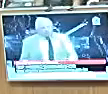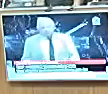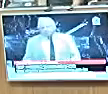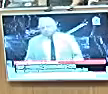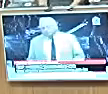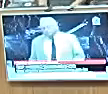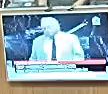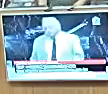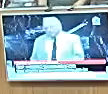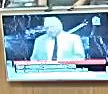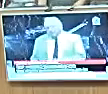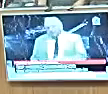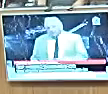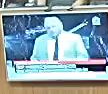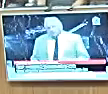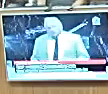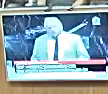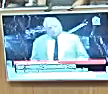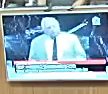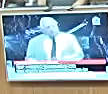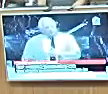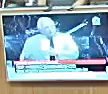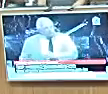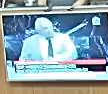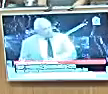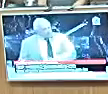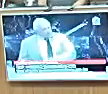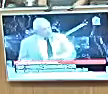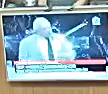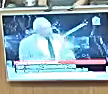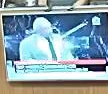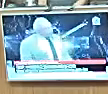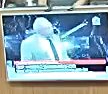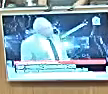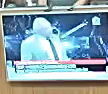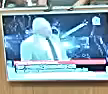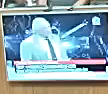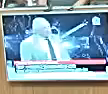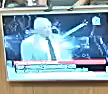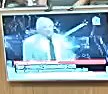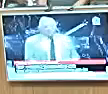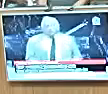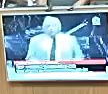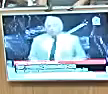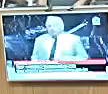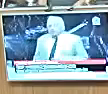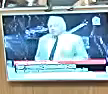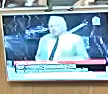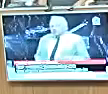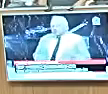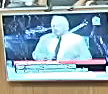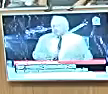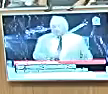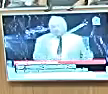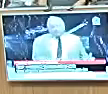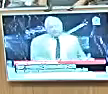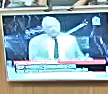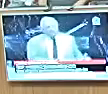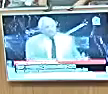presídio de nova serrana disse que a gente feminina não poderia sair da guarita ela tinha que fazer suas necessidades